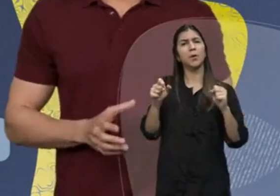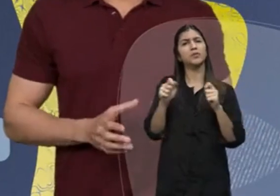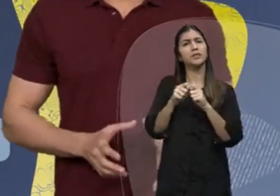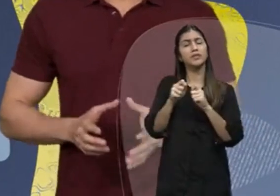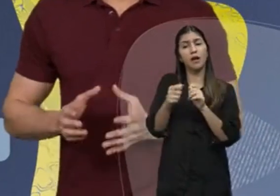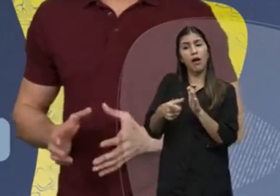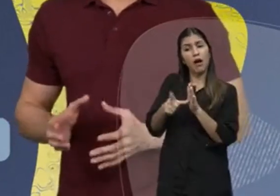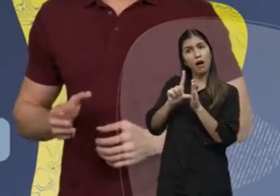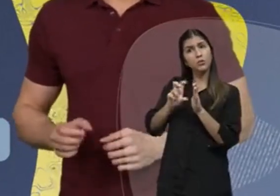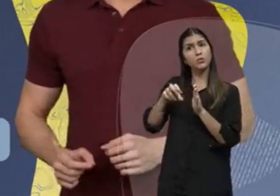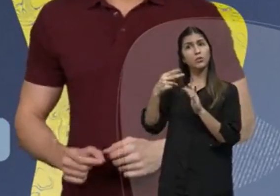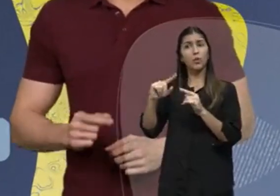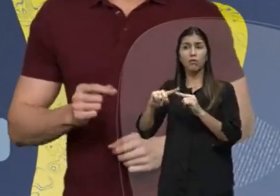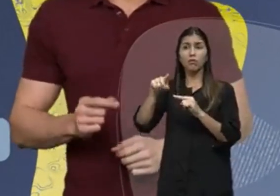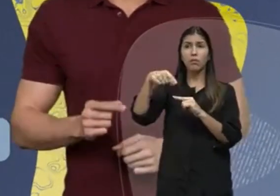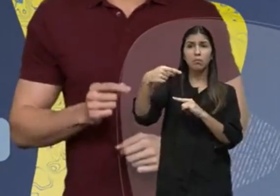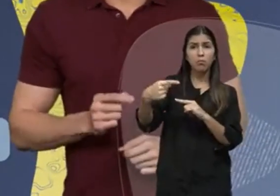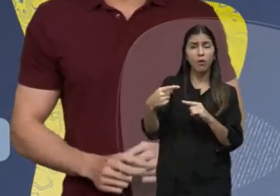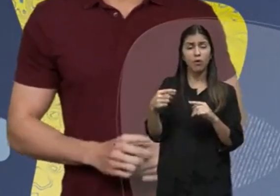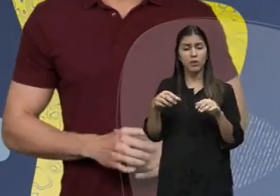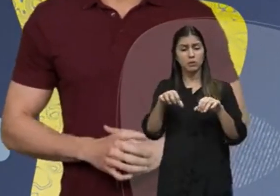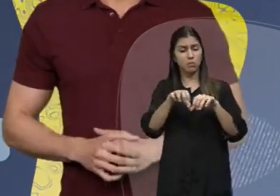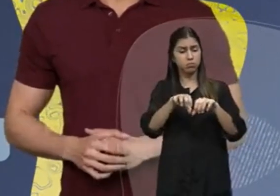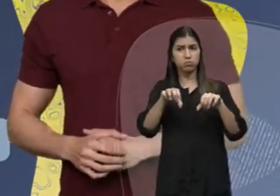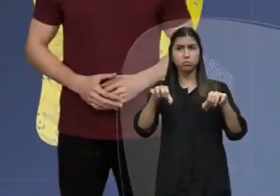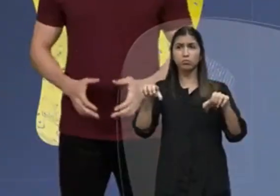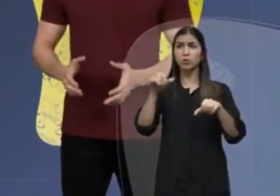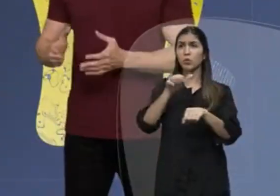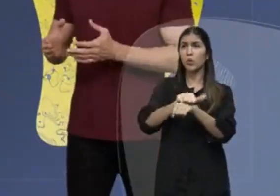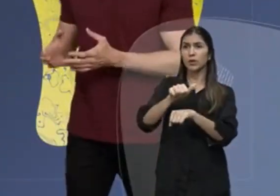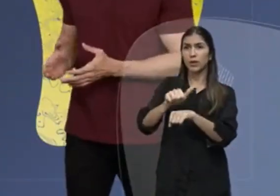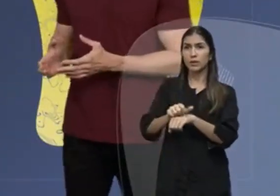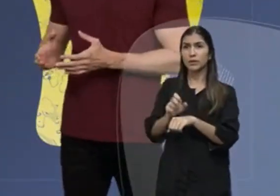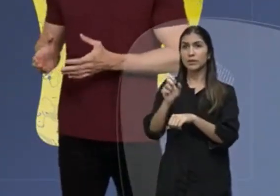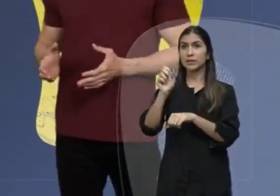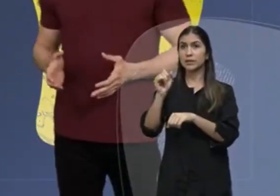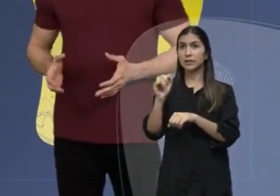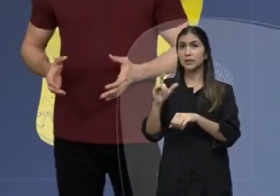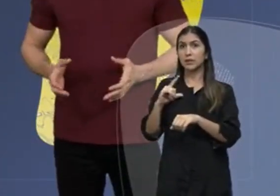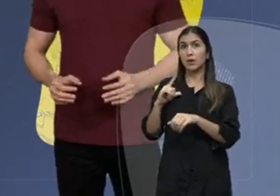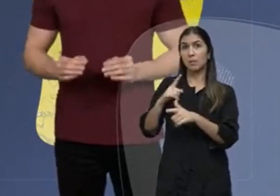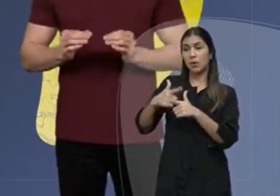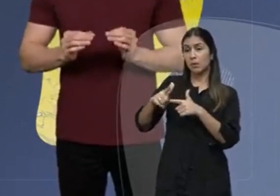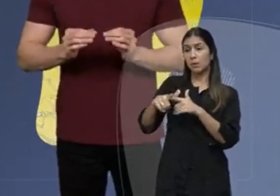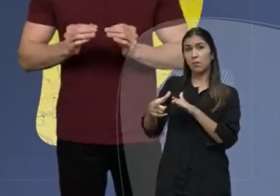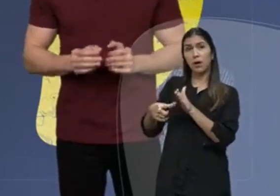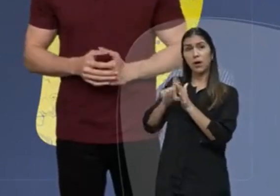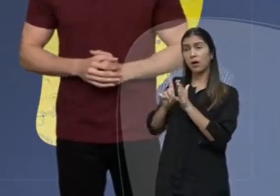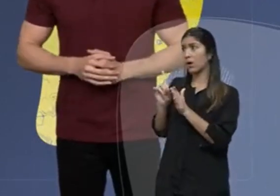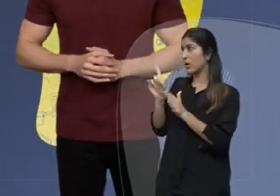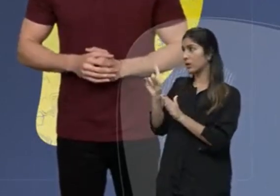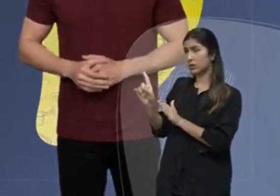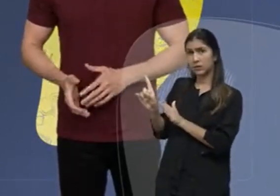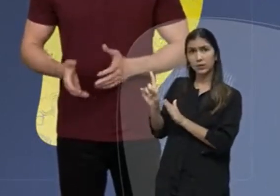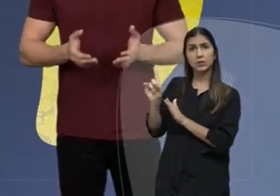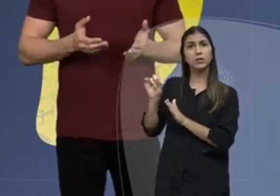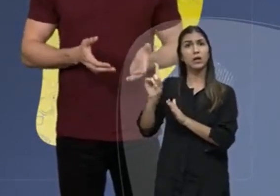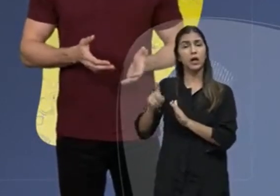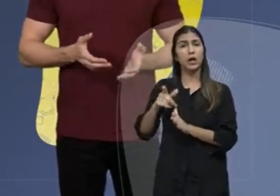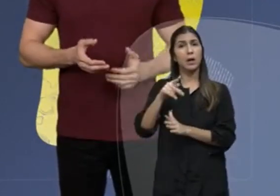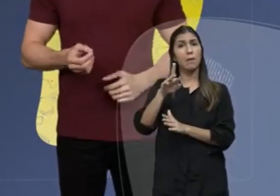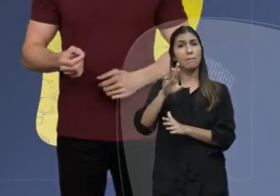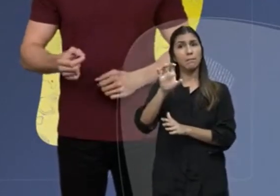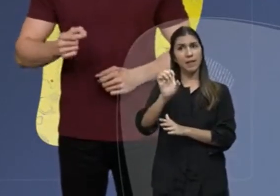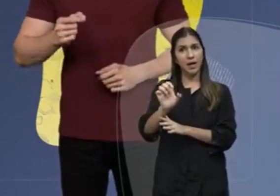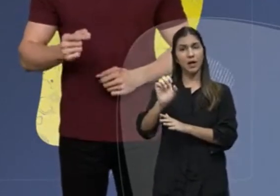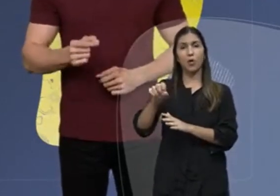realizado antes ou depois da confecção das peças de concreto. Quando é feito antes, chamamos o processo de pré-tração, e quando é feito